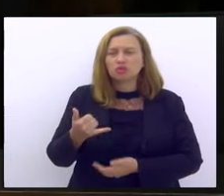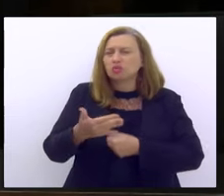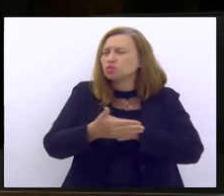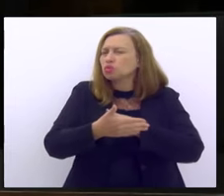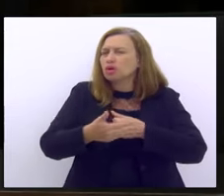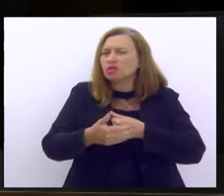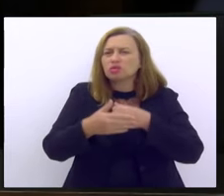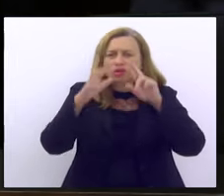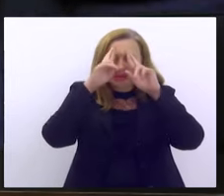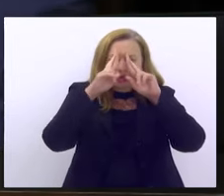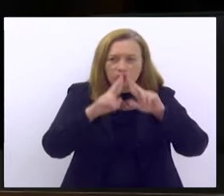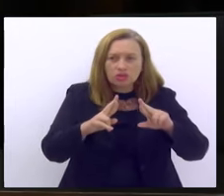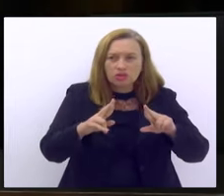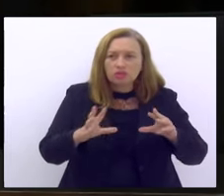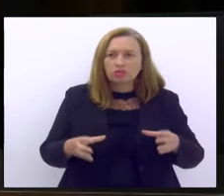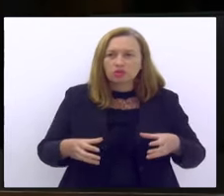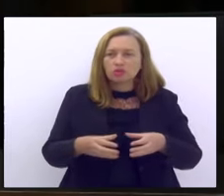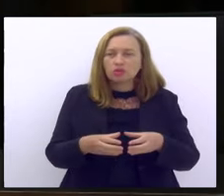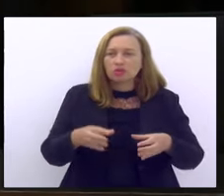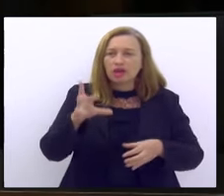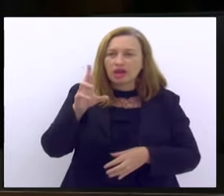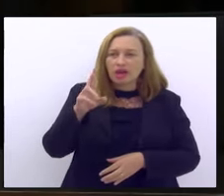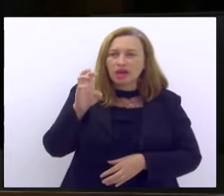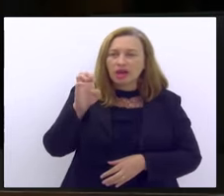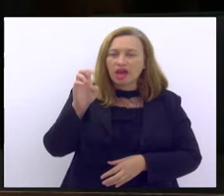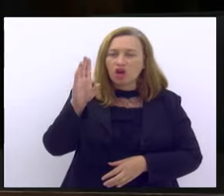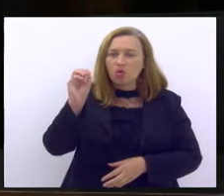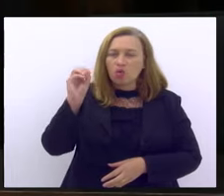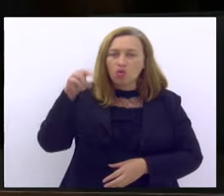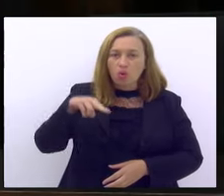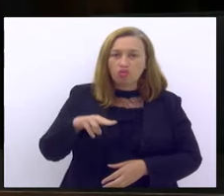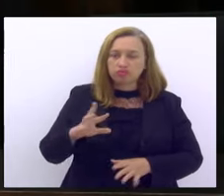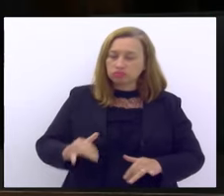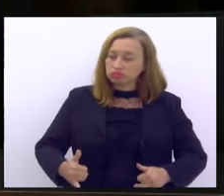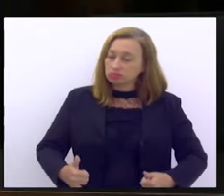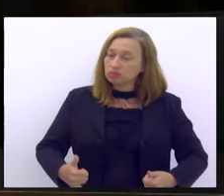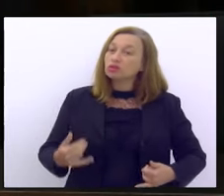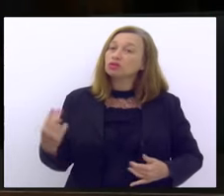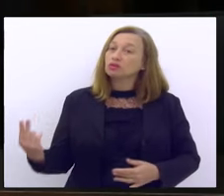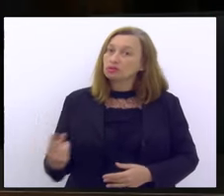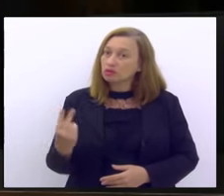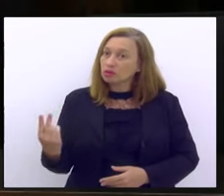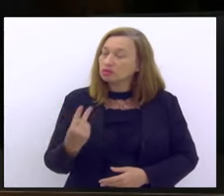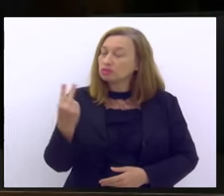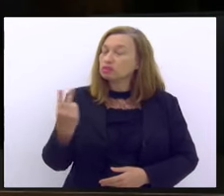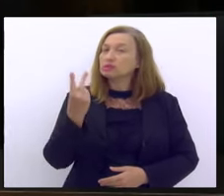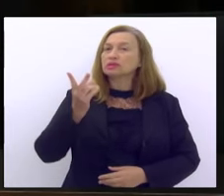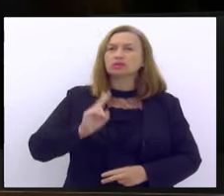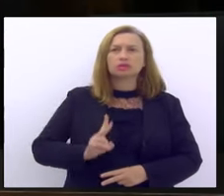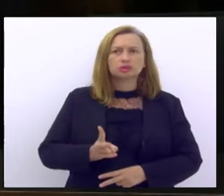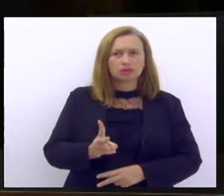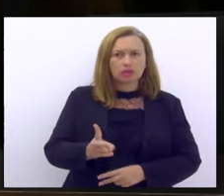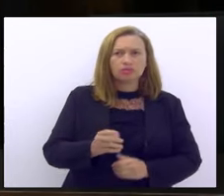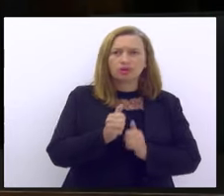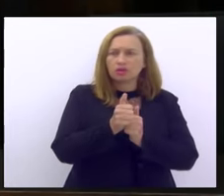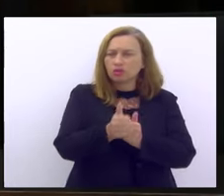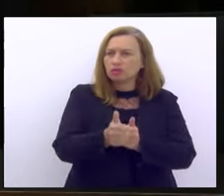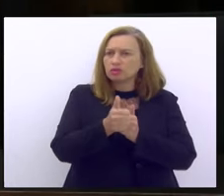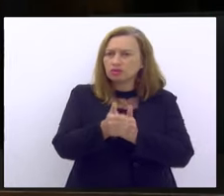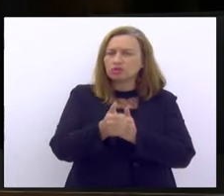carinho e respeito pela tropa do Recon. Tropa essa muito honrada, que sempre está acompanhando